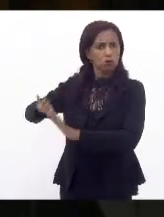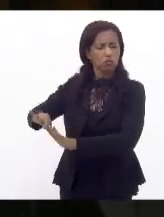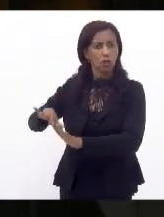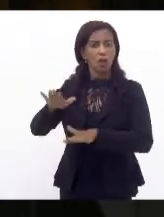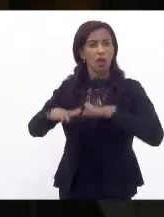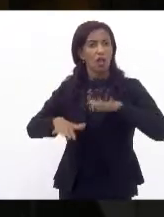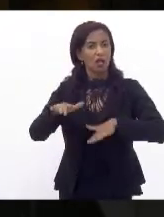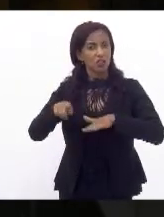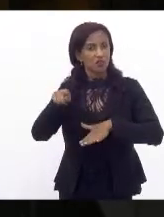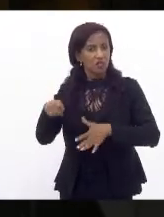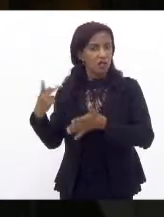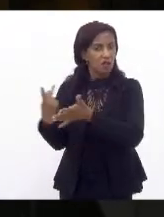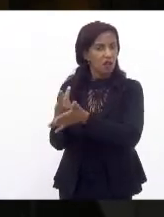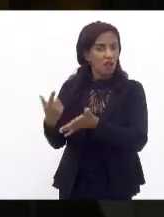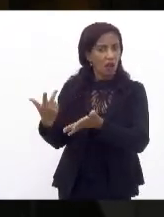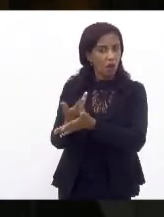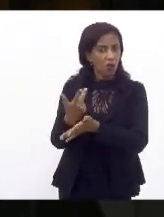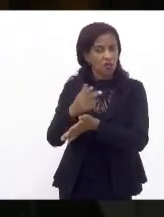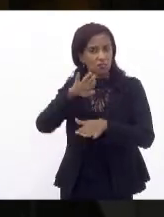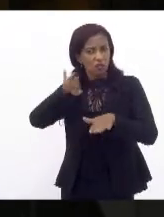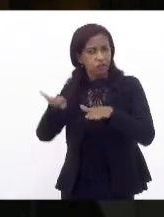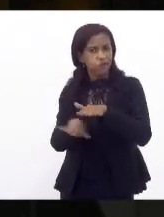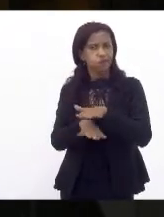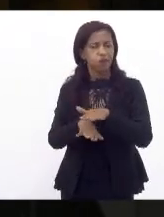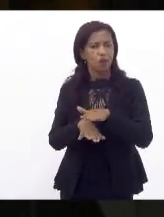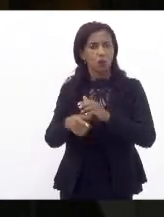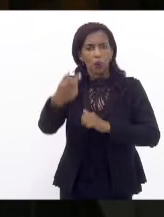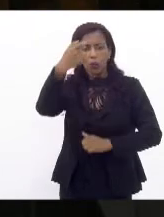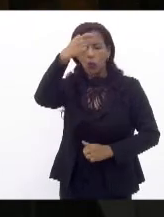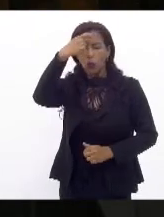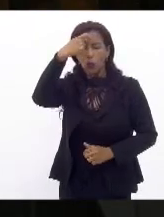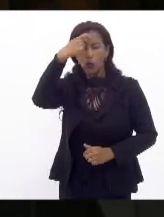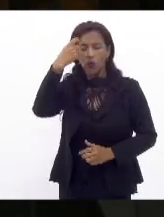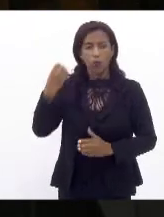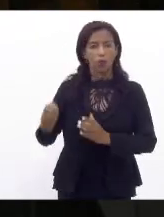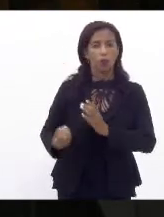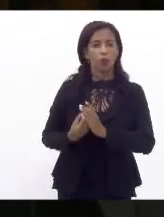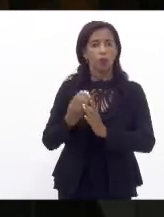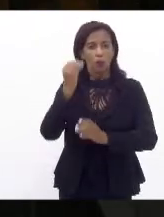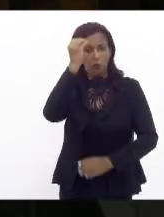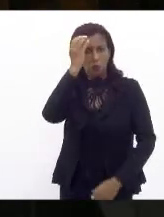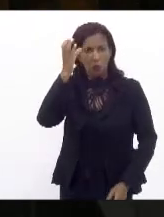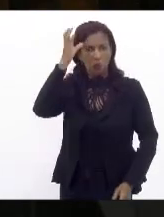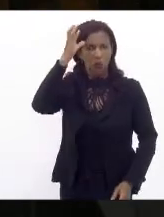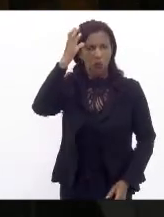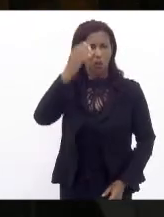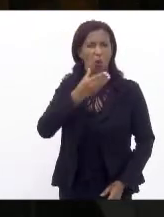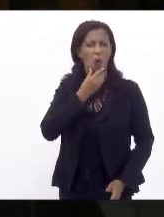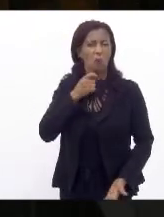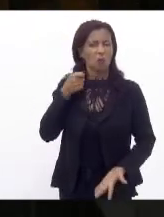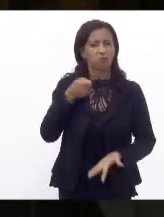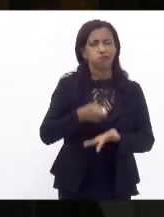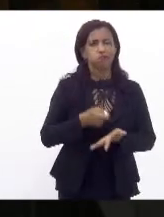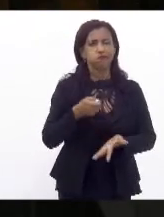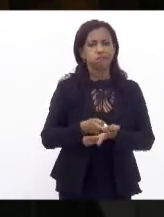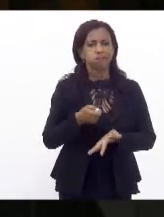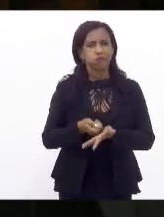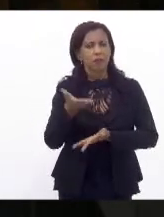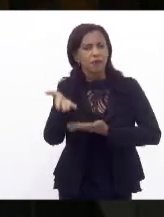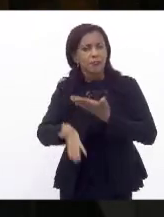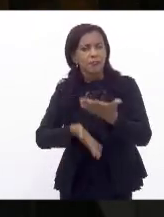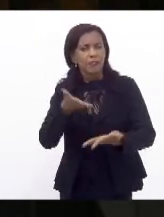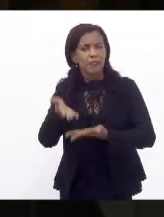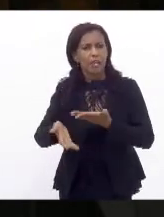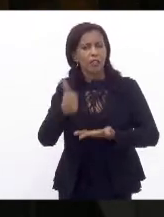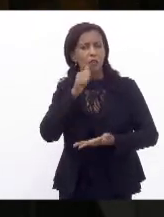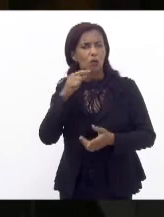esse dolo existe, mas está submerso no inconsciente, produzindo uma cultura machista que trata e insiste em tratar a